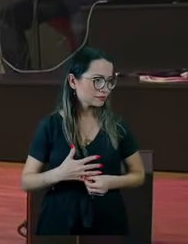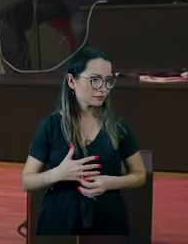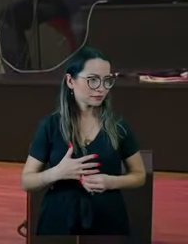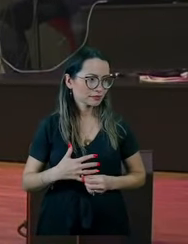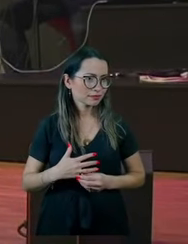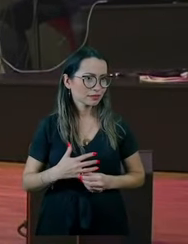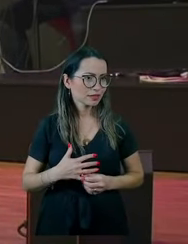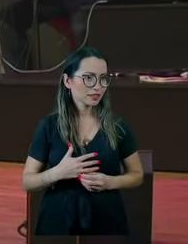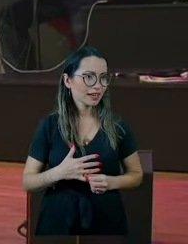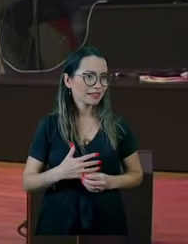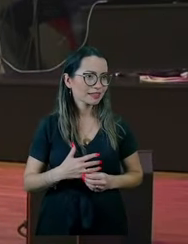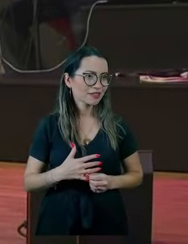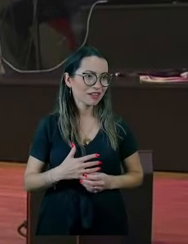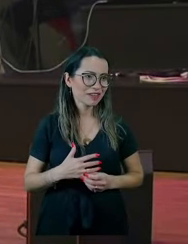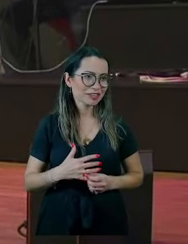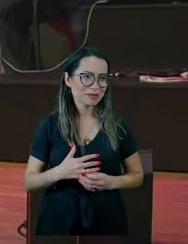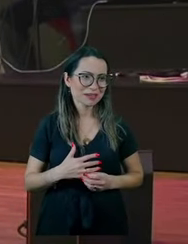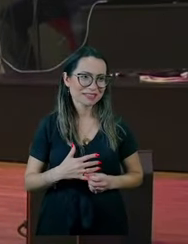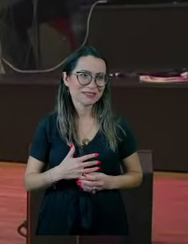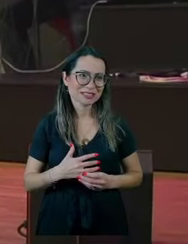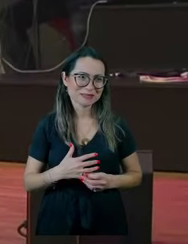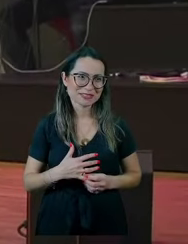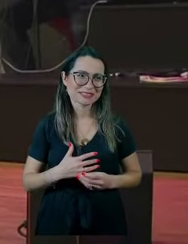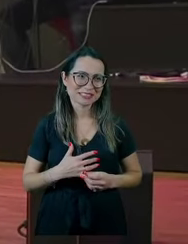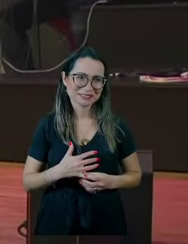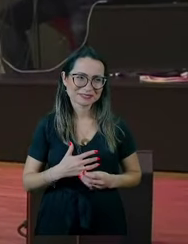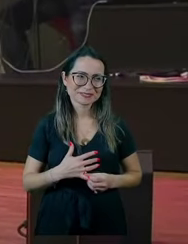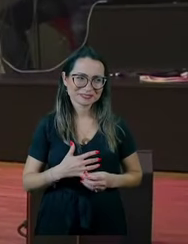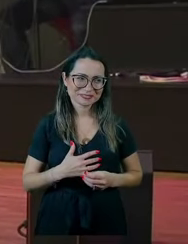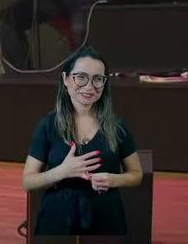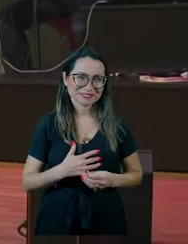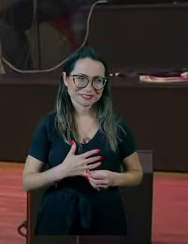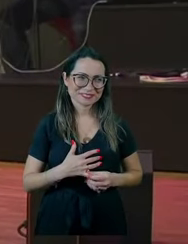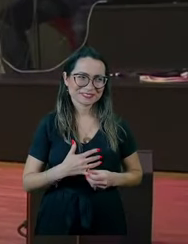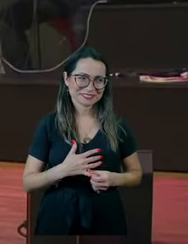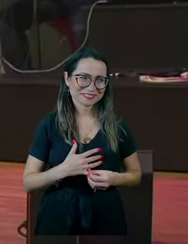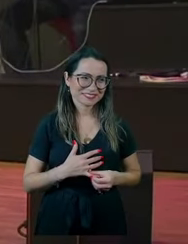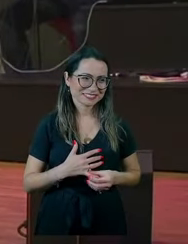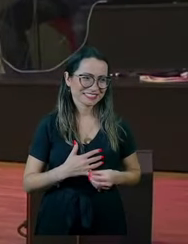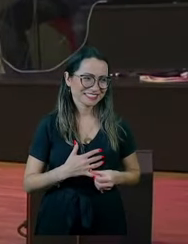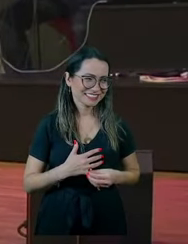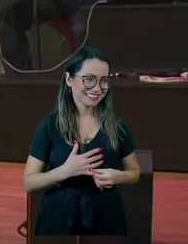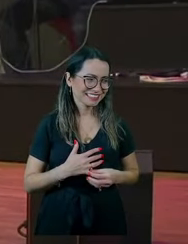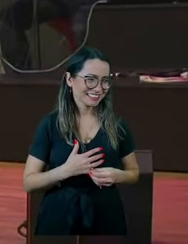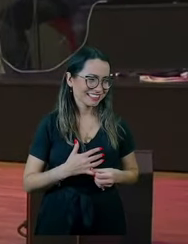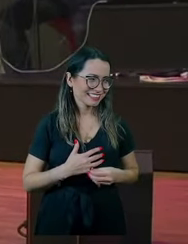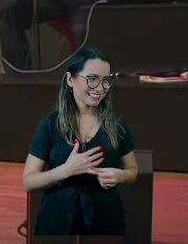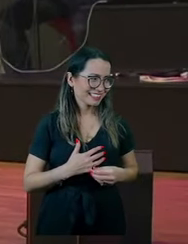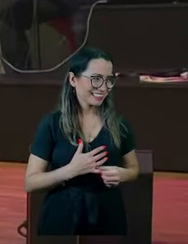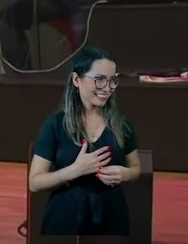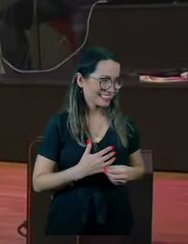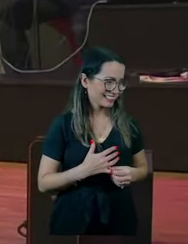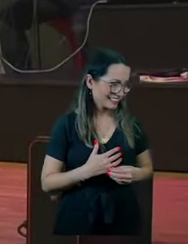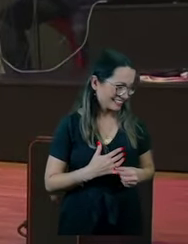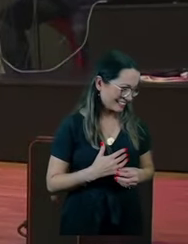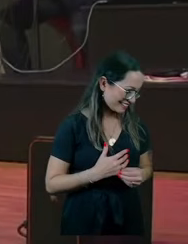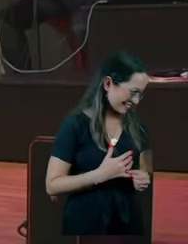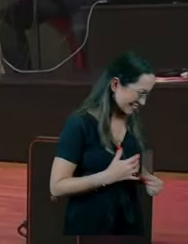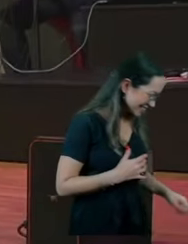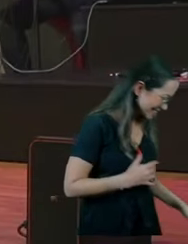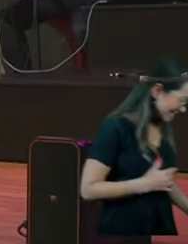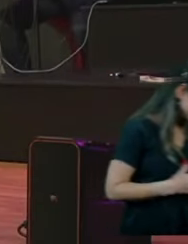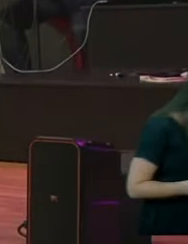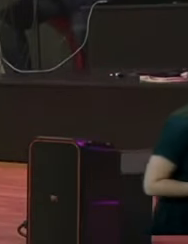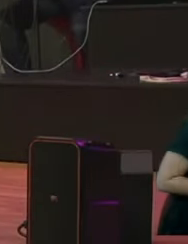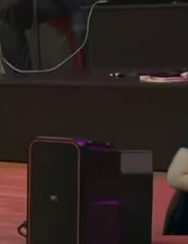Graças a Deus que os guris que eu gostei com 15 anos não gostaram de mim. Já pensou? Se eu gostasse, desse certo, casava com um rapaz daquele. Nada